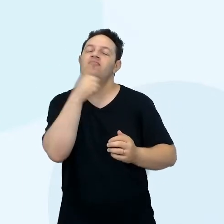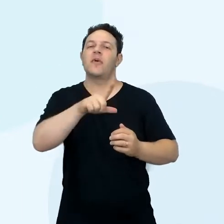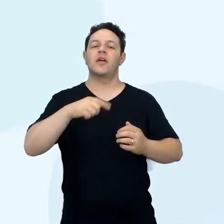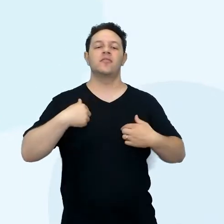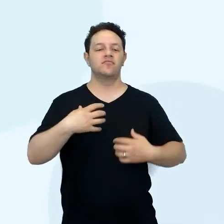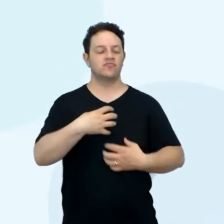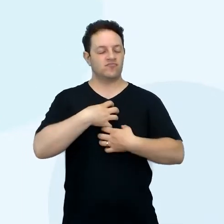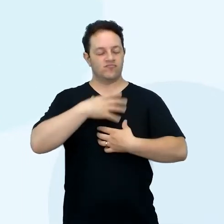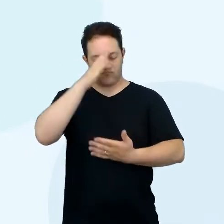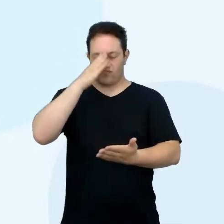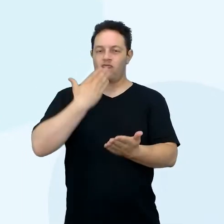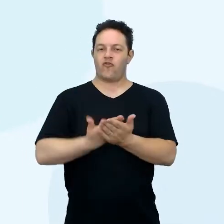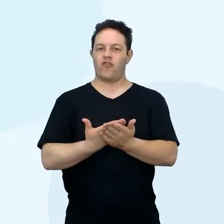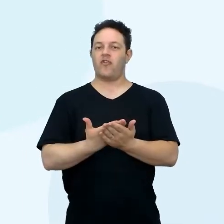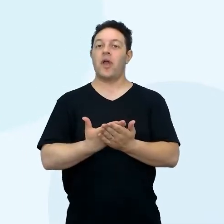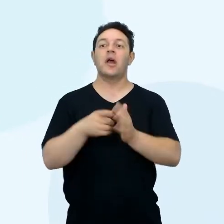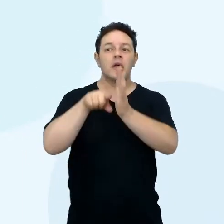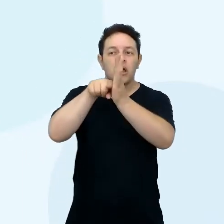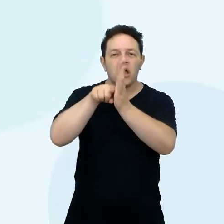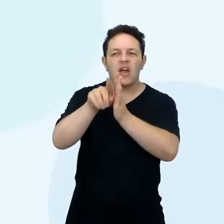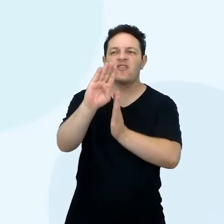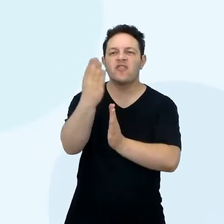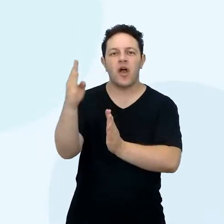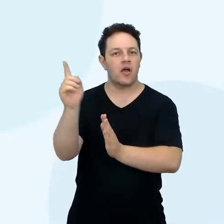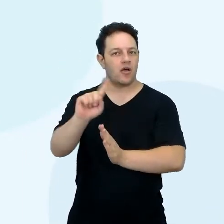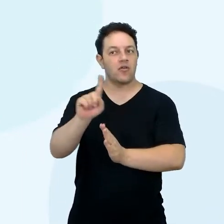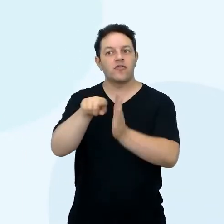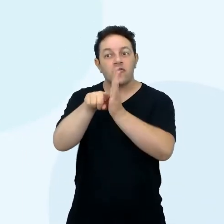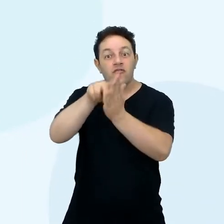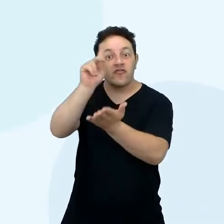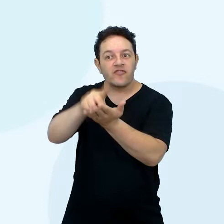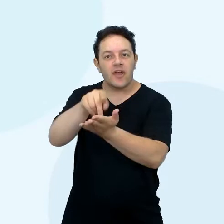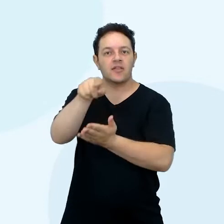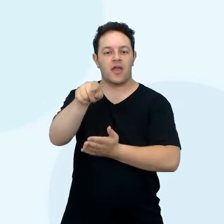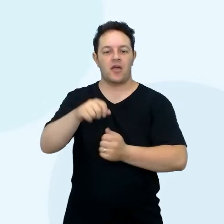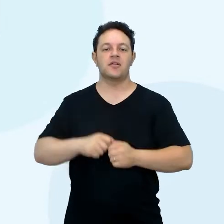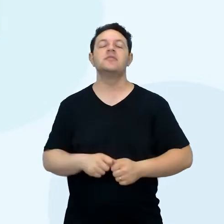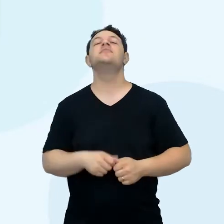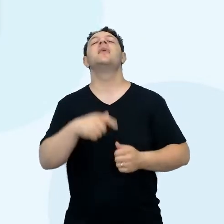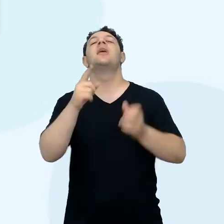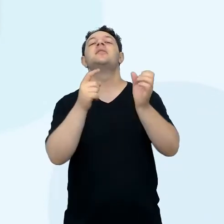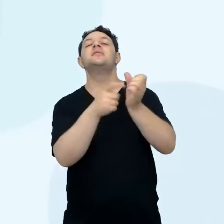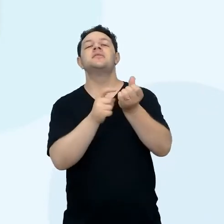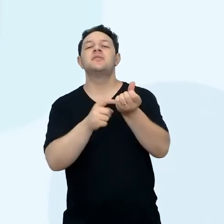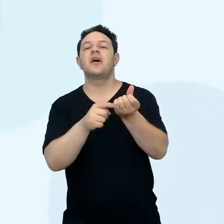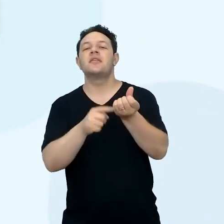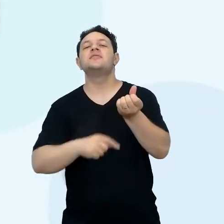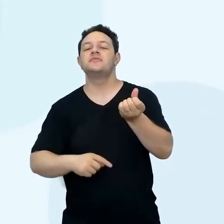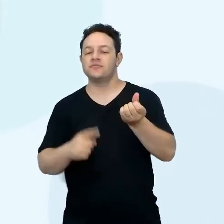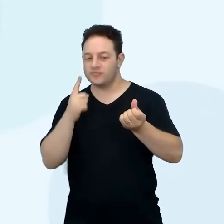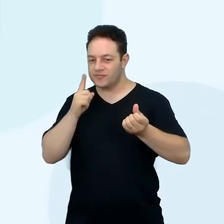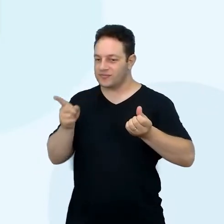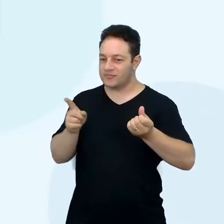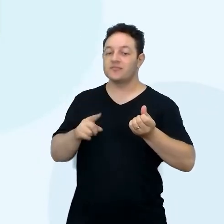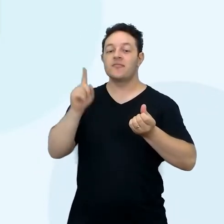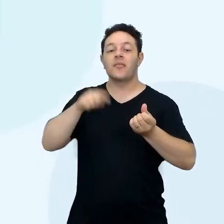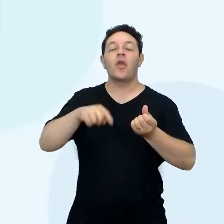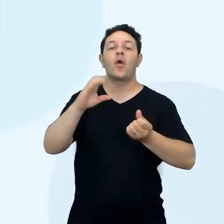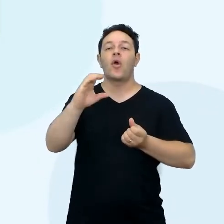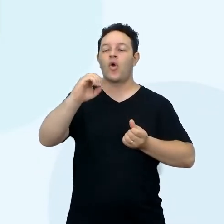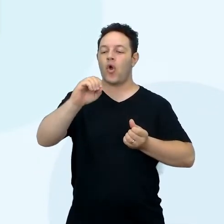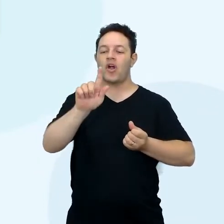fontes que sejam confiáveis. A cognição, né? A cognição, ela está relacionada com a capacidade de